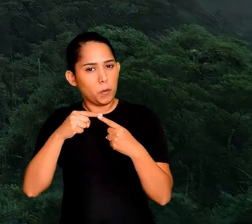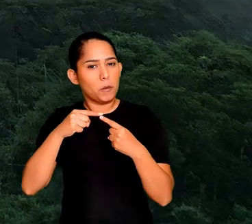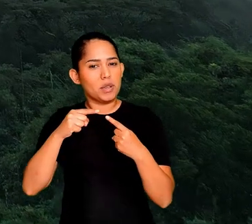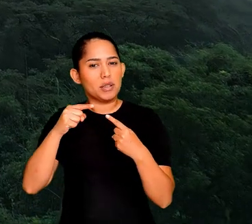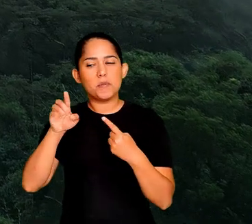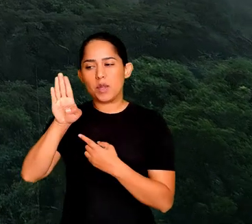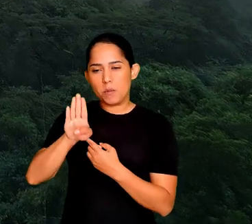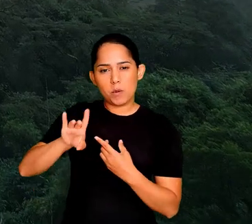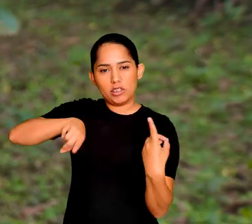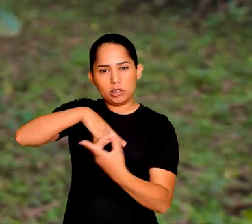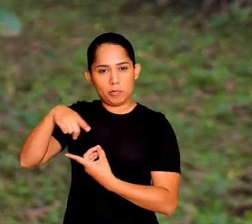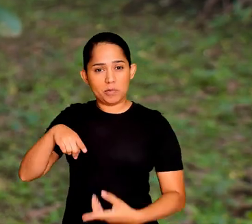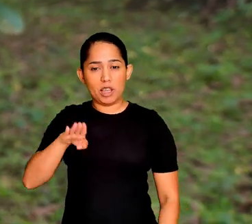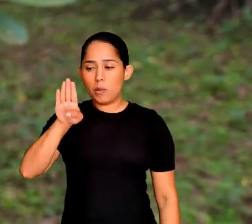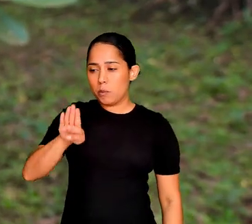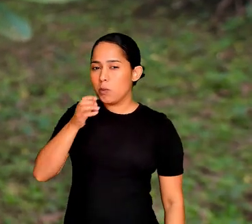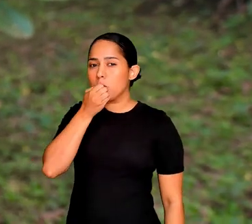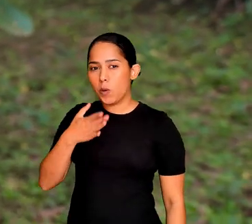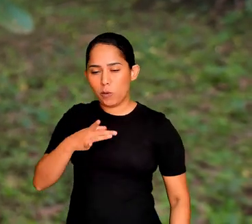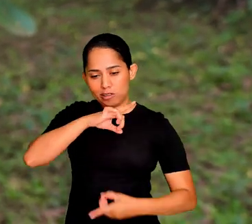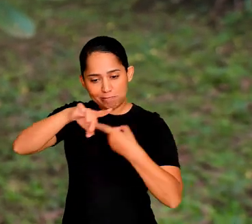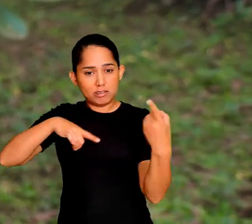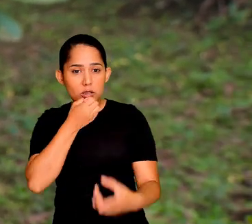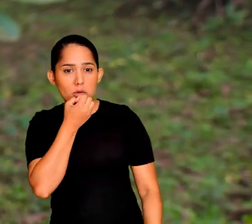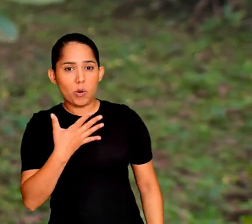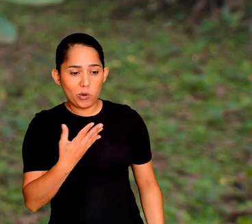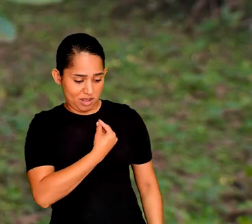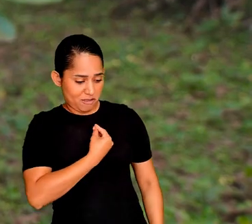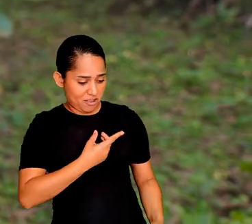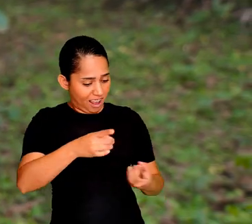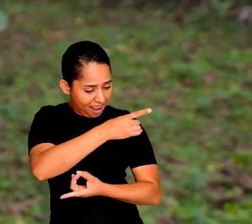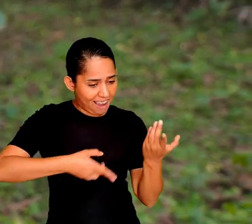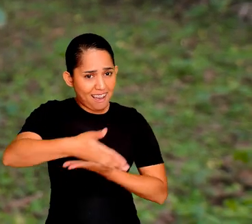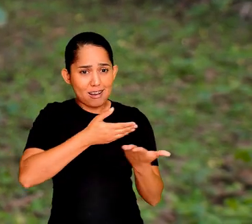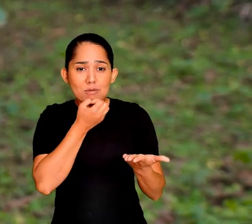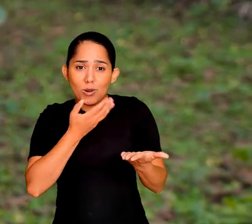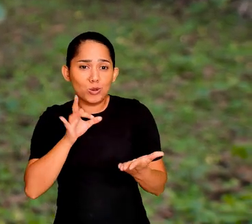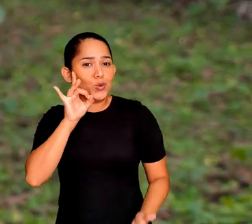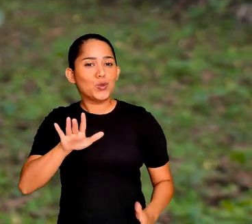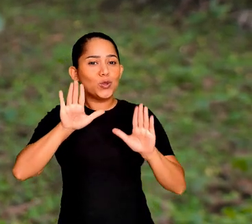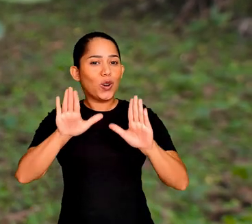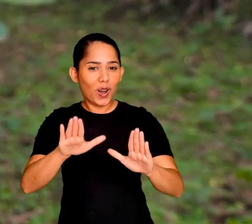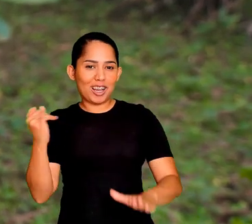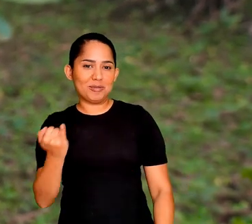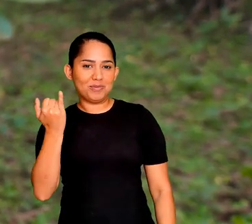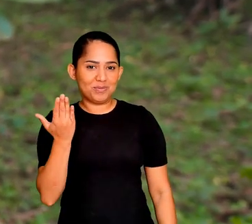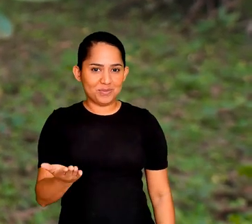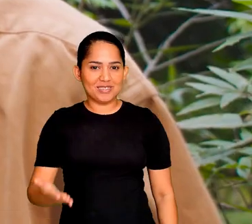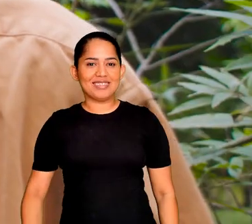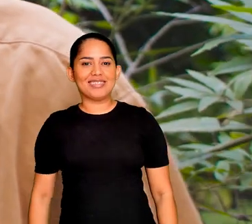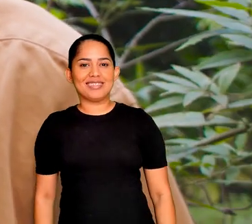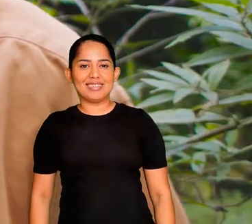que a gente chama de biodinâmica. Bio é bom, dinâmico é bom. Uma vida dinâmica, não? E